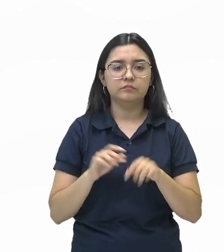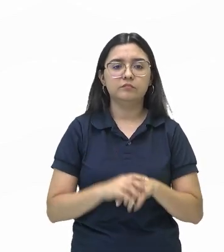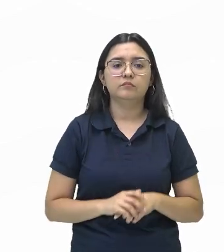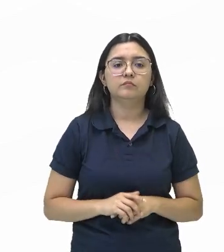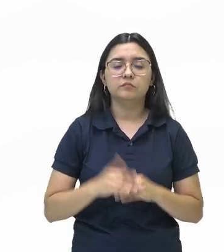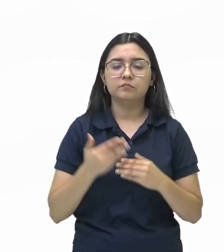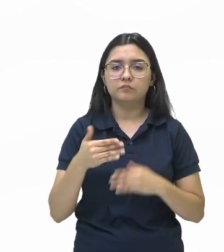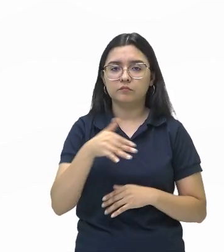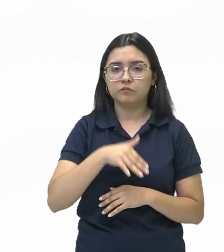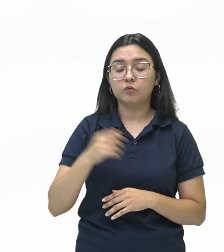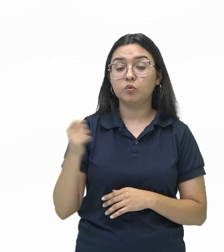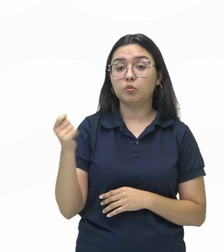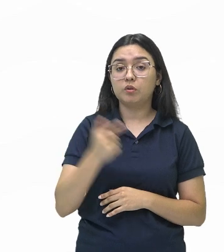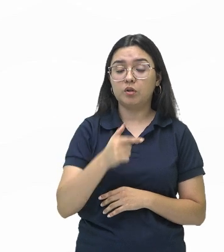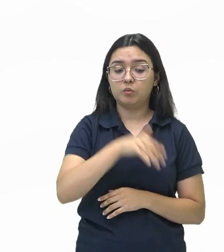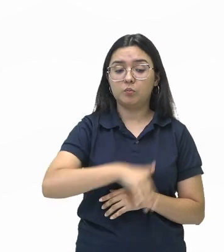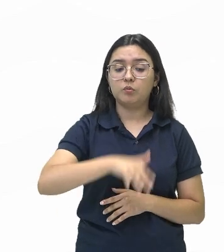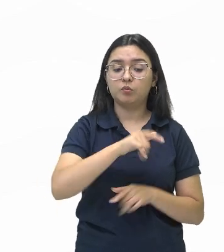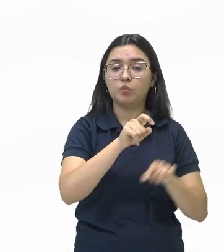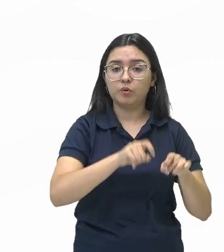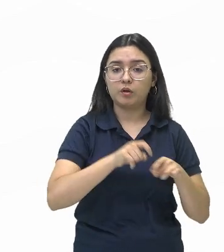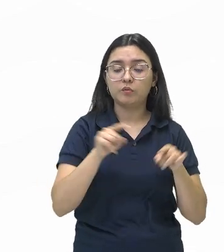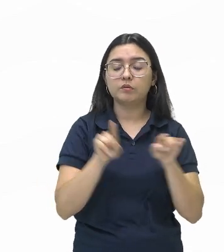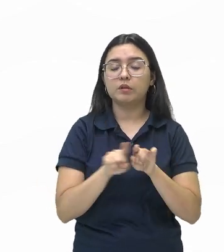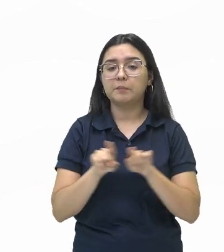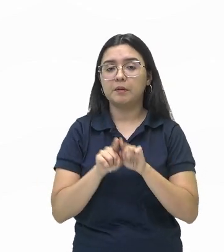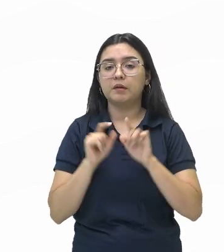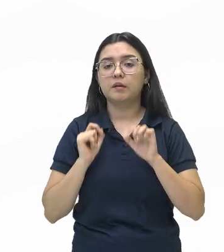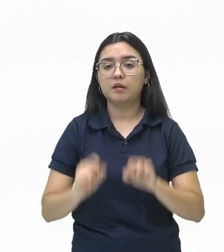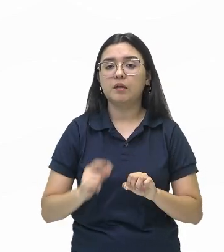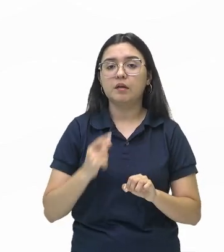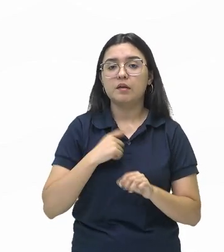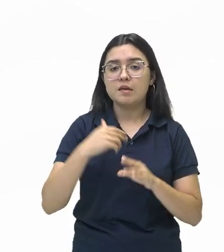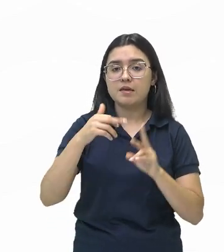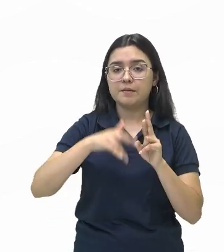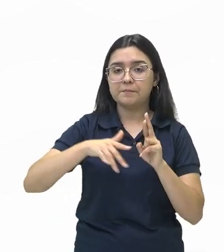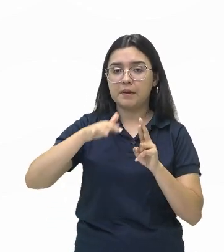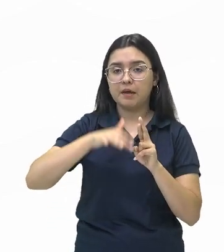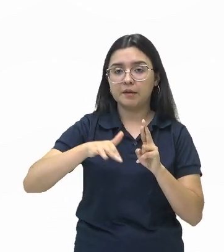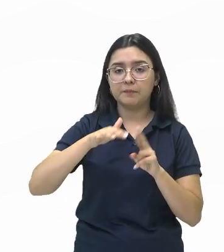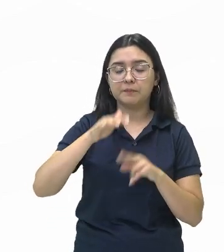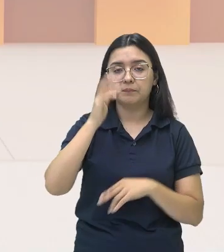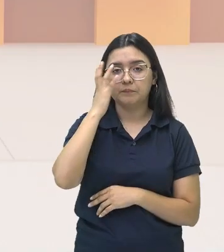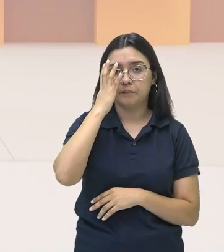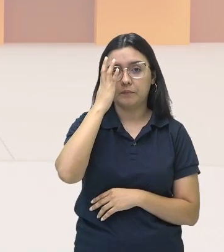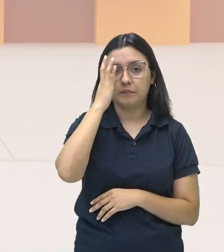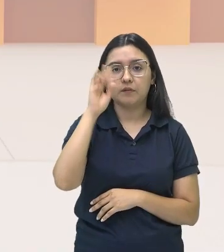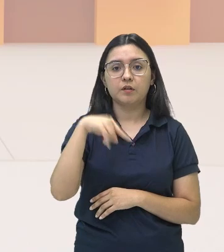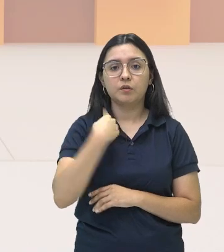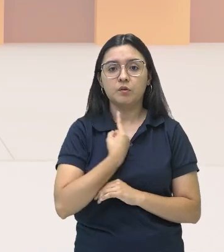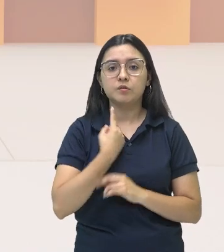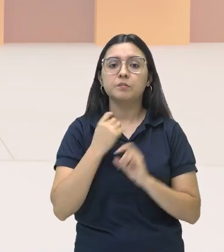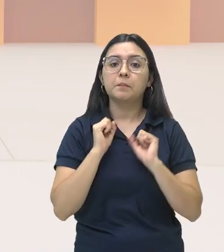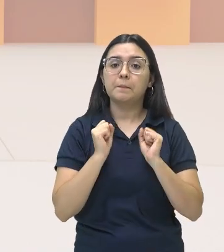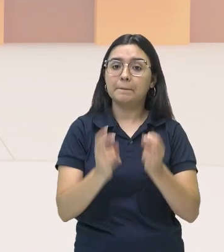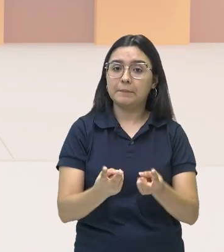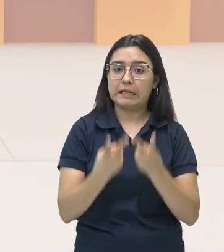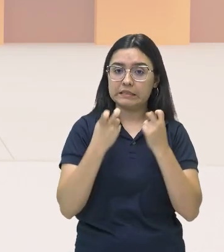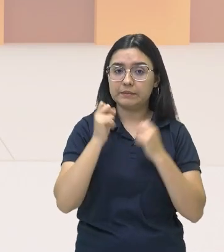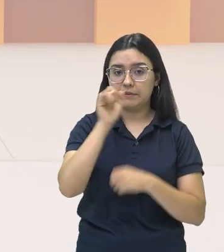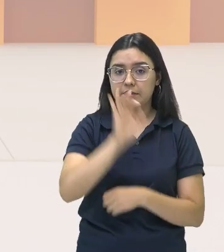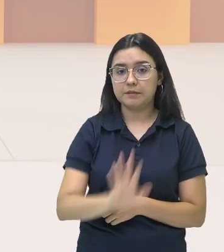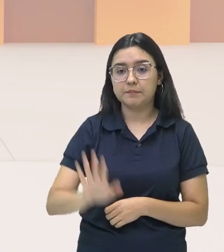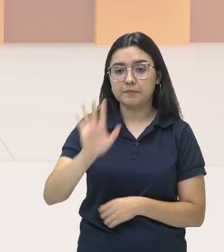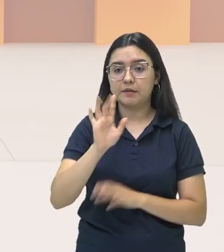fala do mundo urbano, né? Do mundo rural e do mundo ribeirinho. Então aqui a gente pode ver aqui algumas imagens, né?